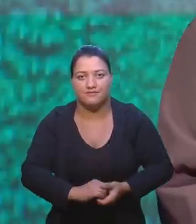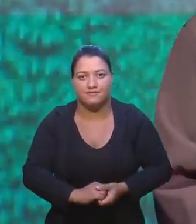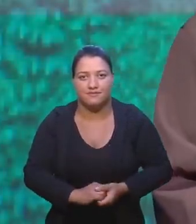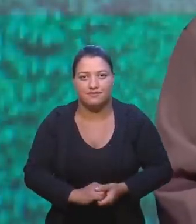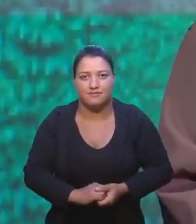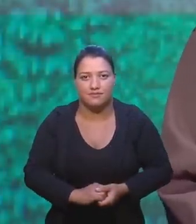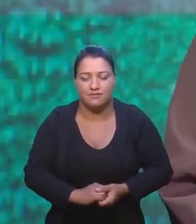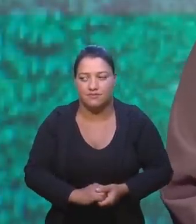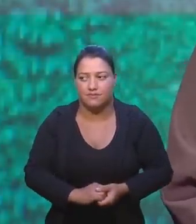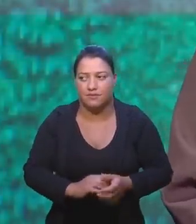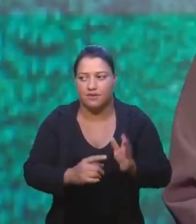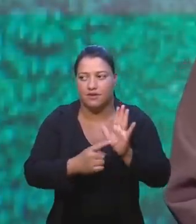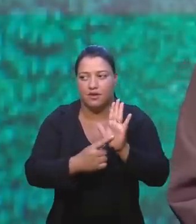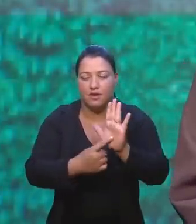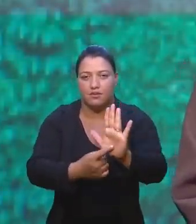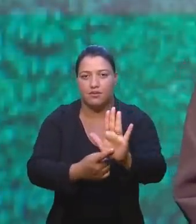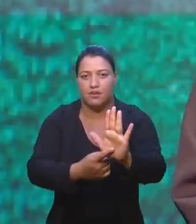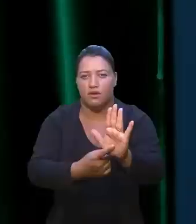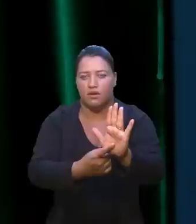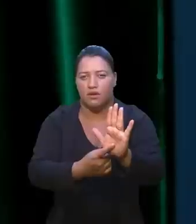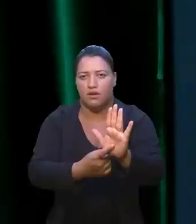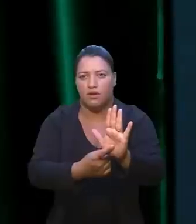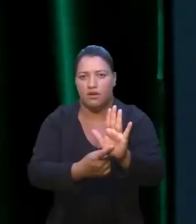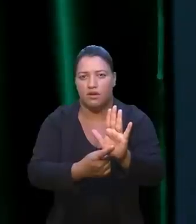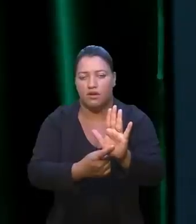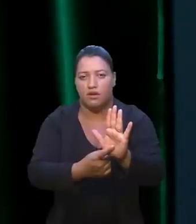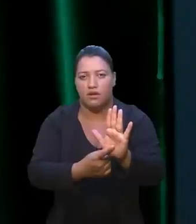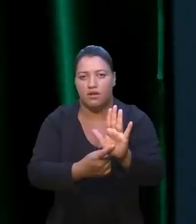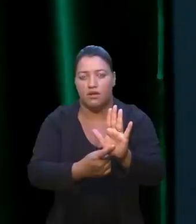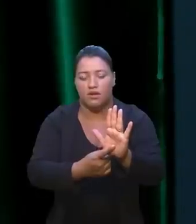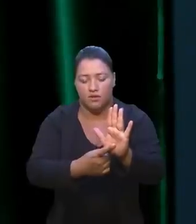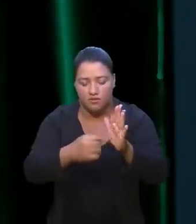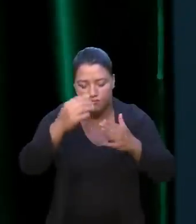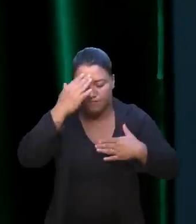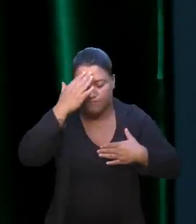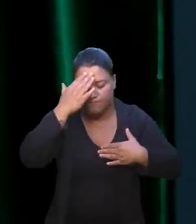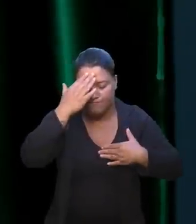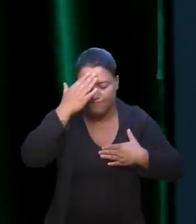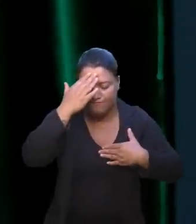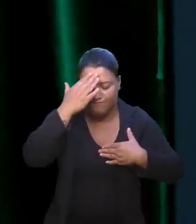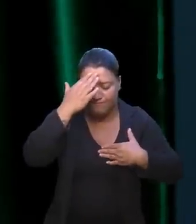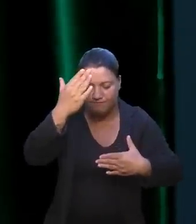de demonstrar a nossa gratidão